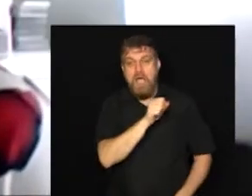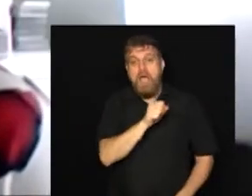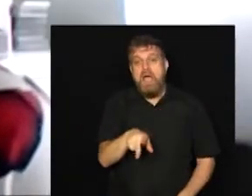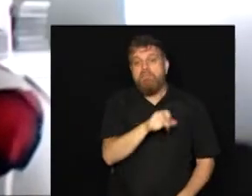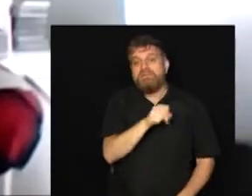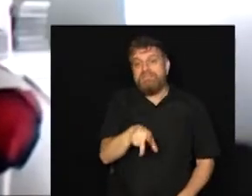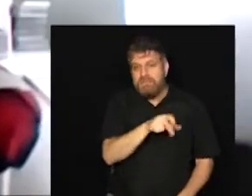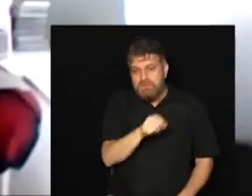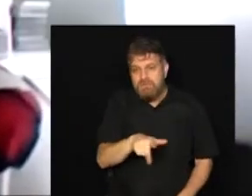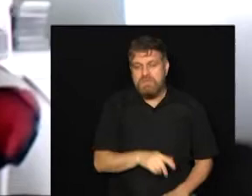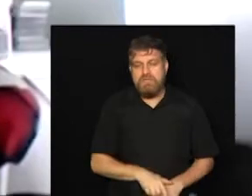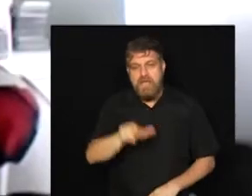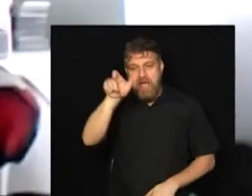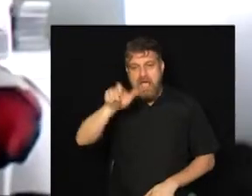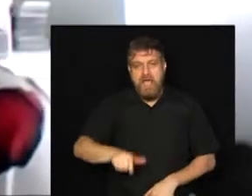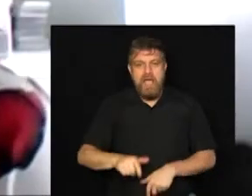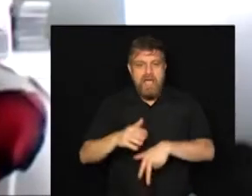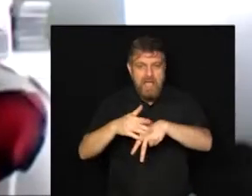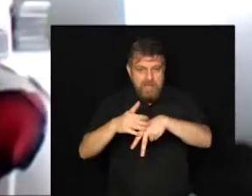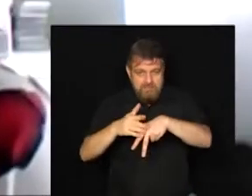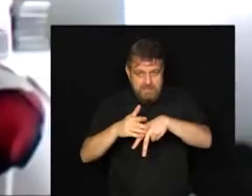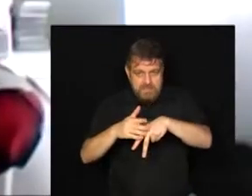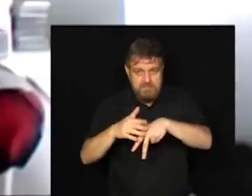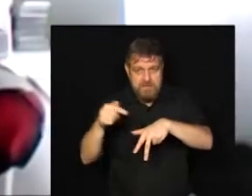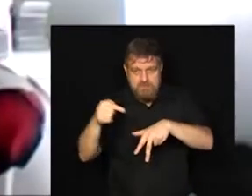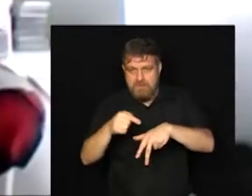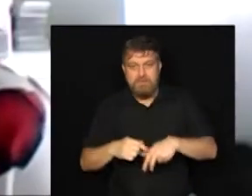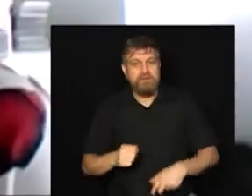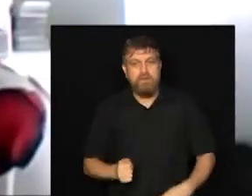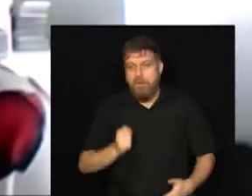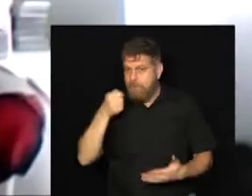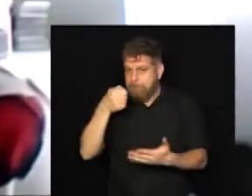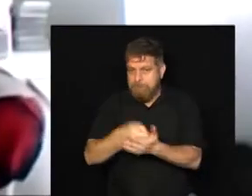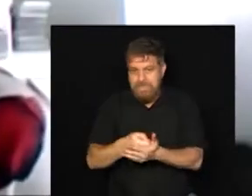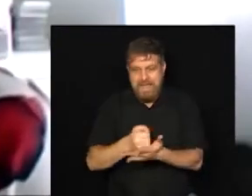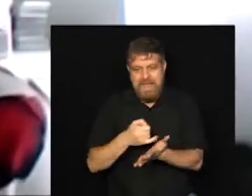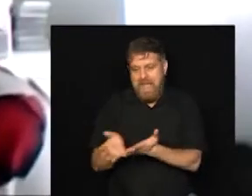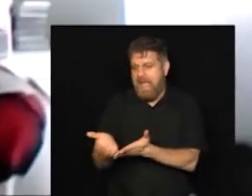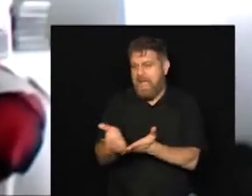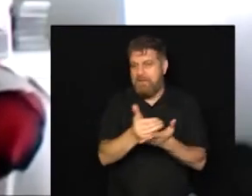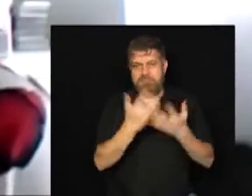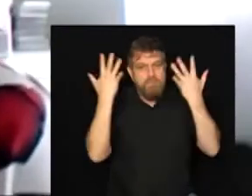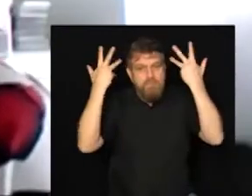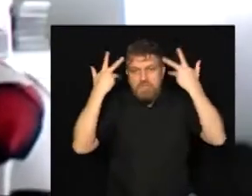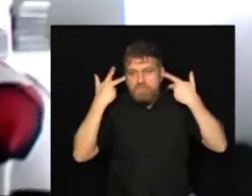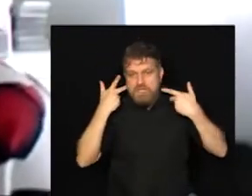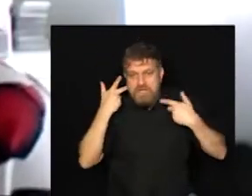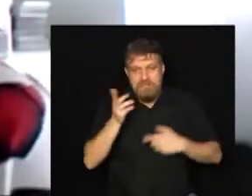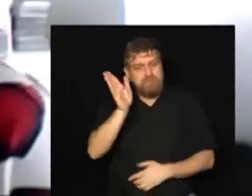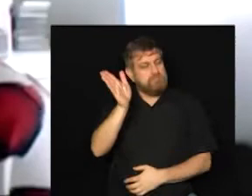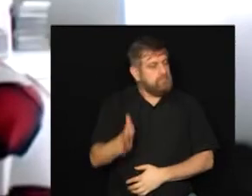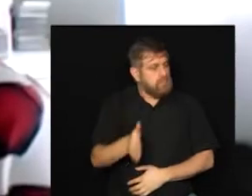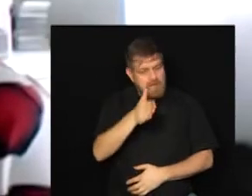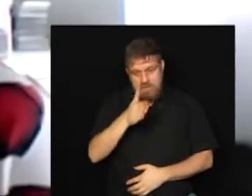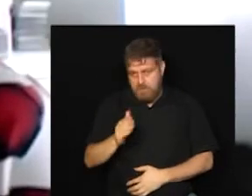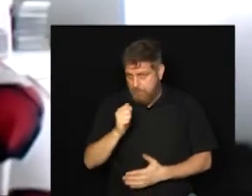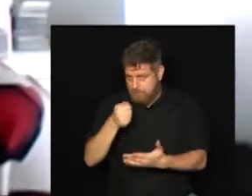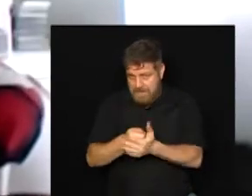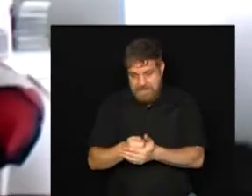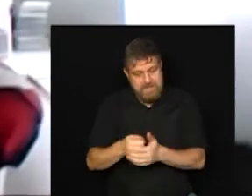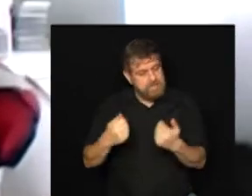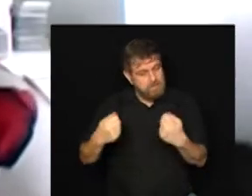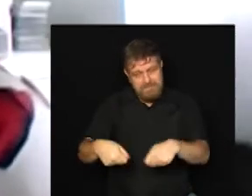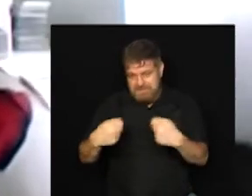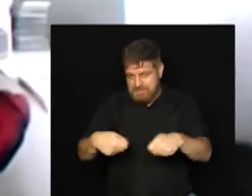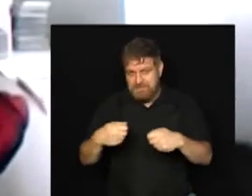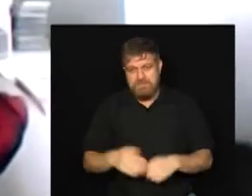aposentadoria, pacientes aposentadas, elas não precisam pagar mais o seu imposto de renda. E